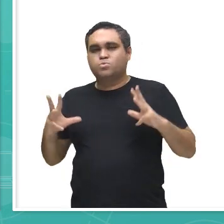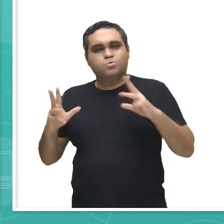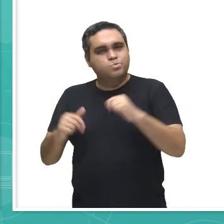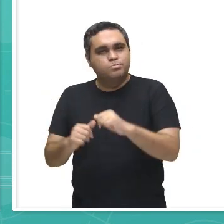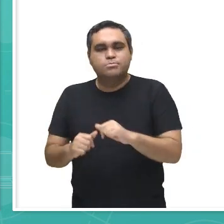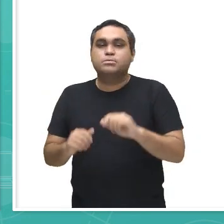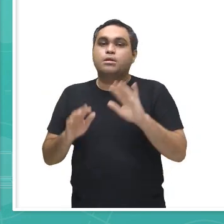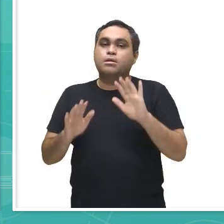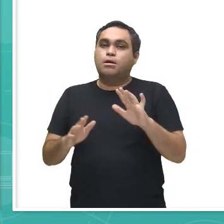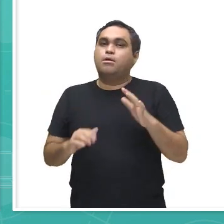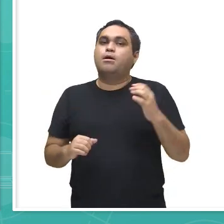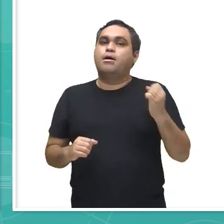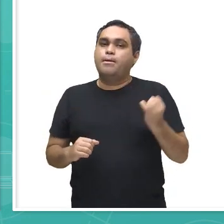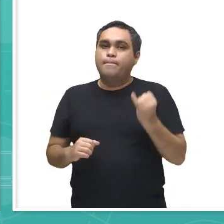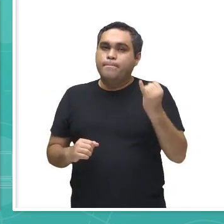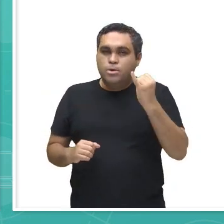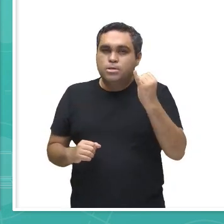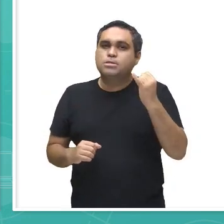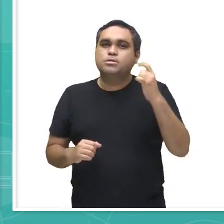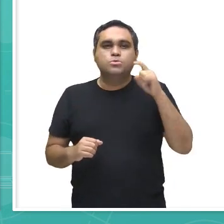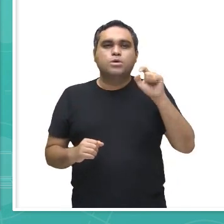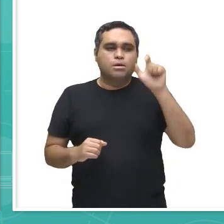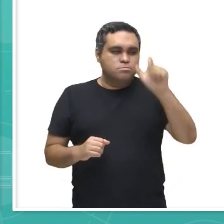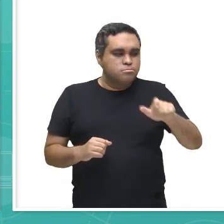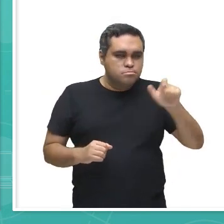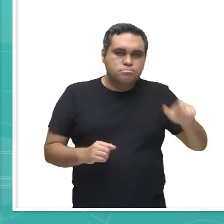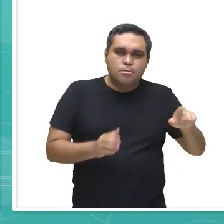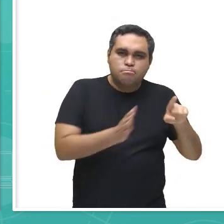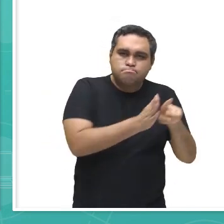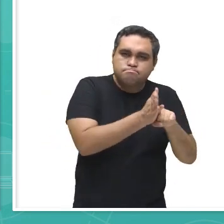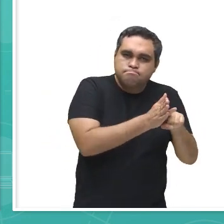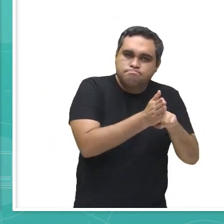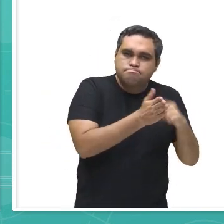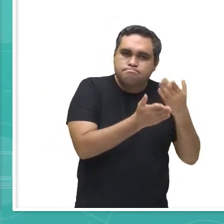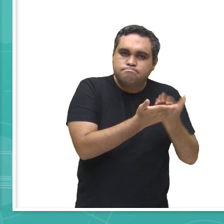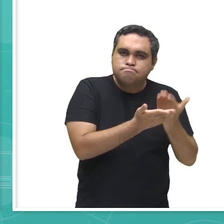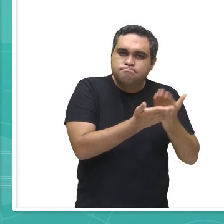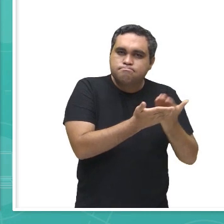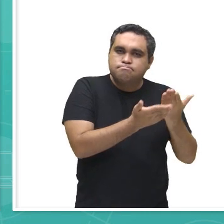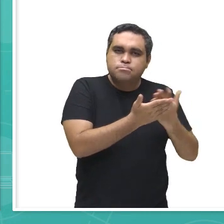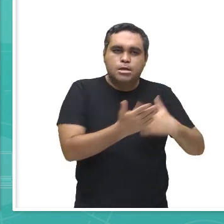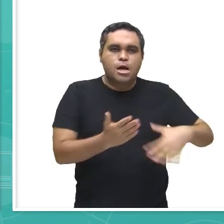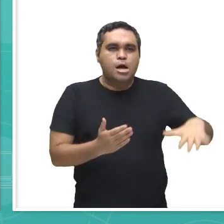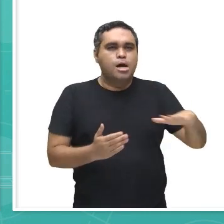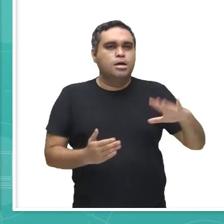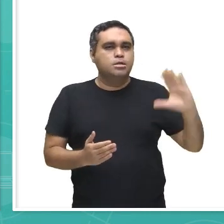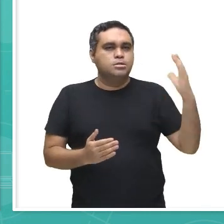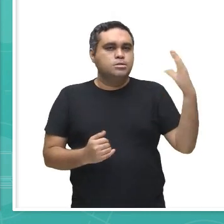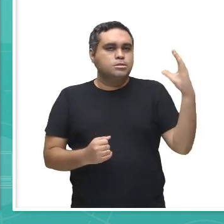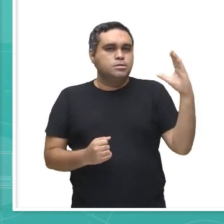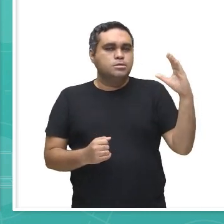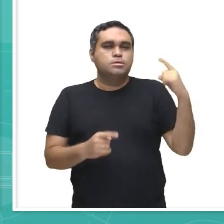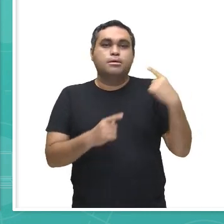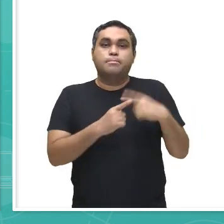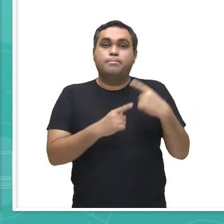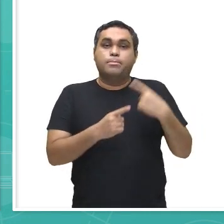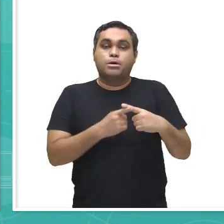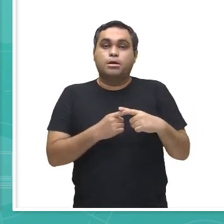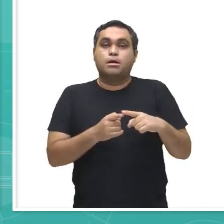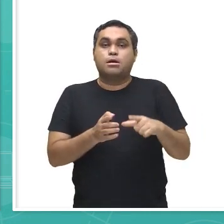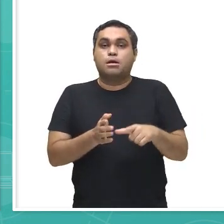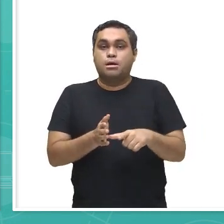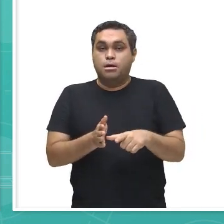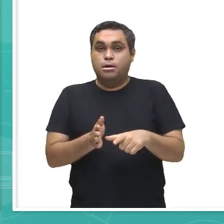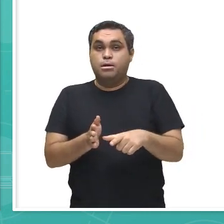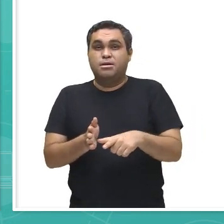gente falar da pesquisa, a importância do estudo, a importância da ciência. Porque antes de chegar na teoria de que a